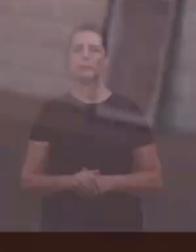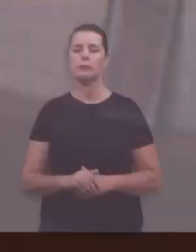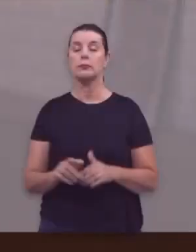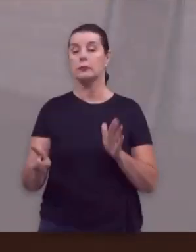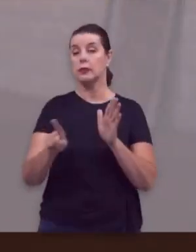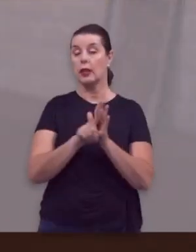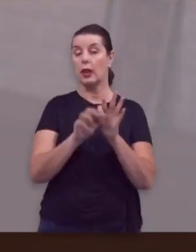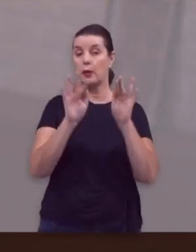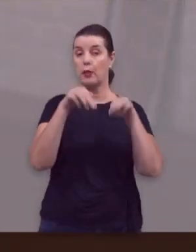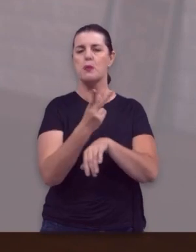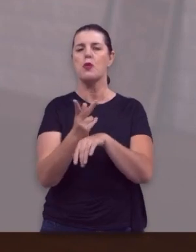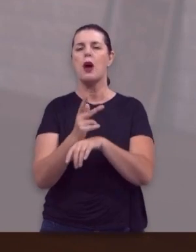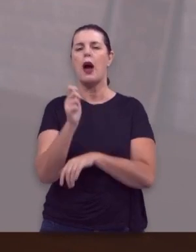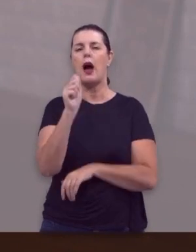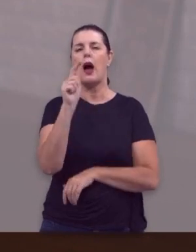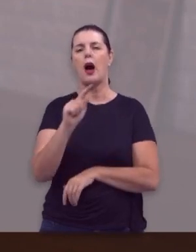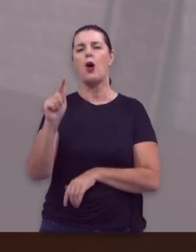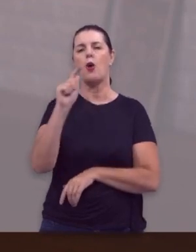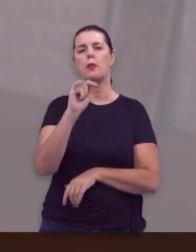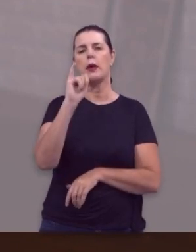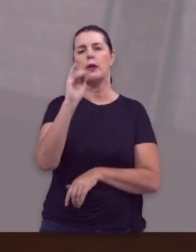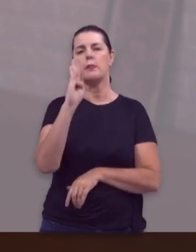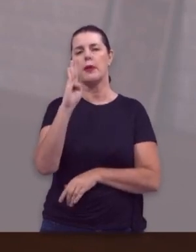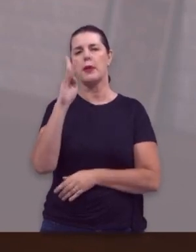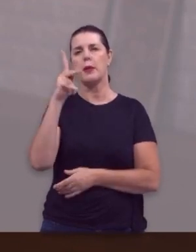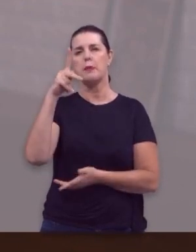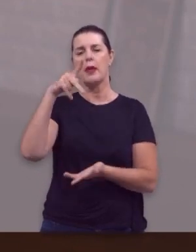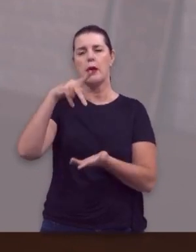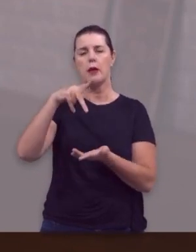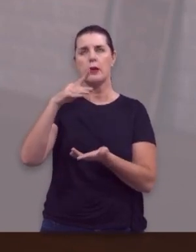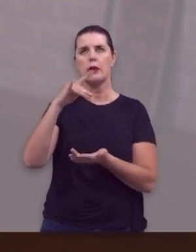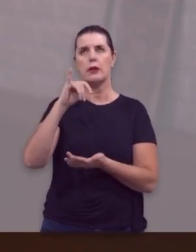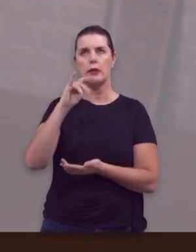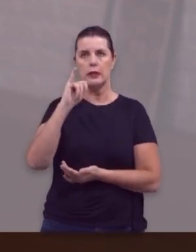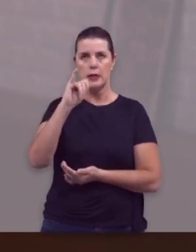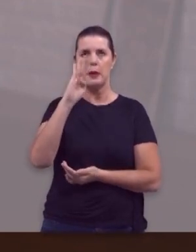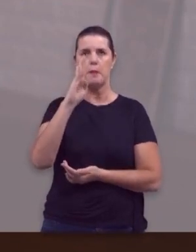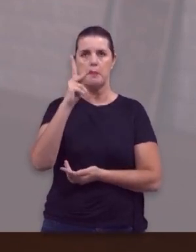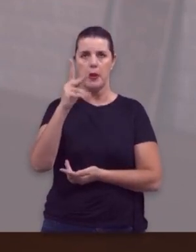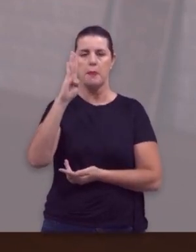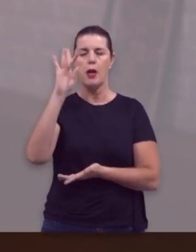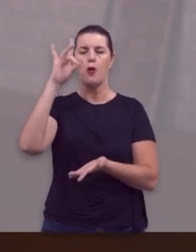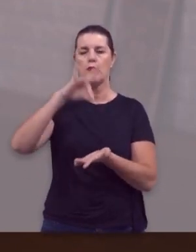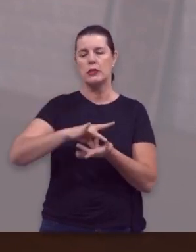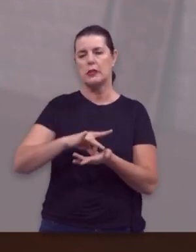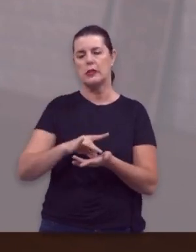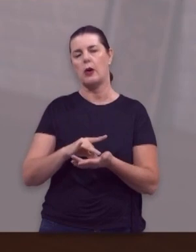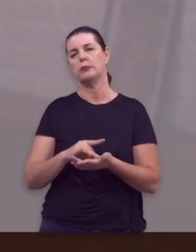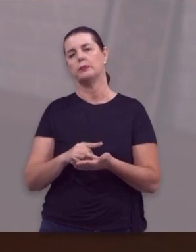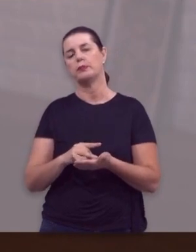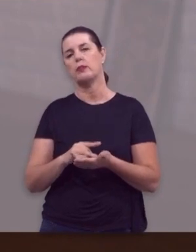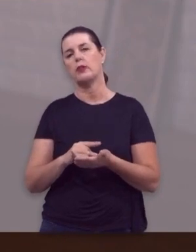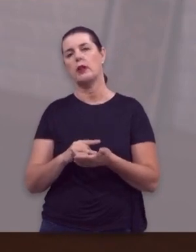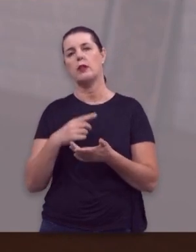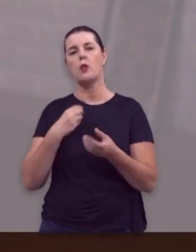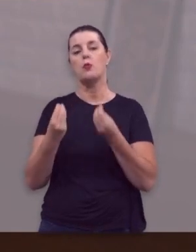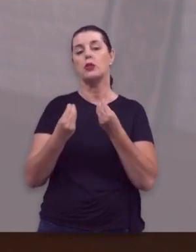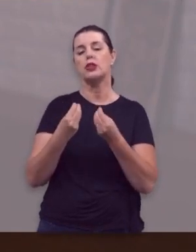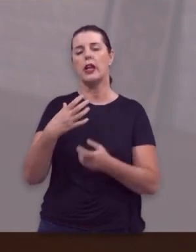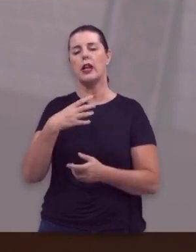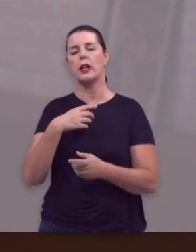olhos. Esse é o primeiro pilar da reforma, é só a Bíblia. Não é a Bíblia a tradição, não é a Bíblia e os documentos